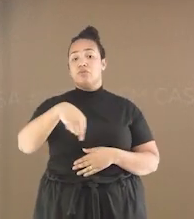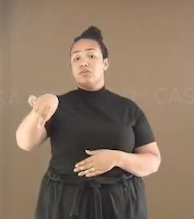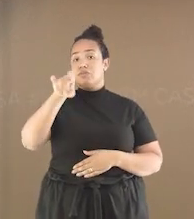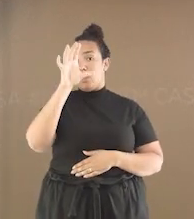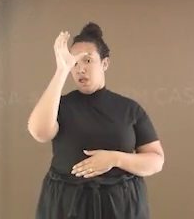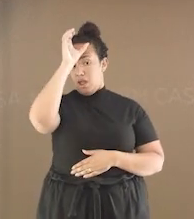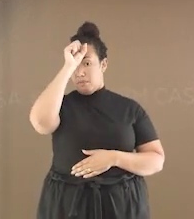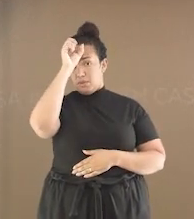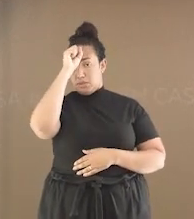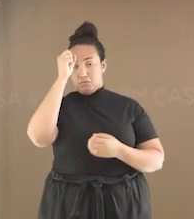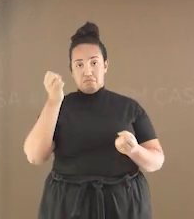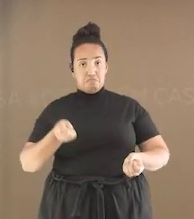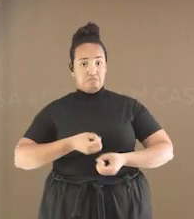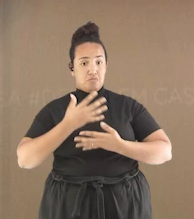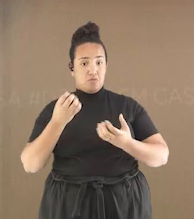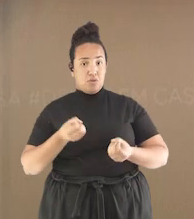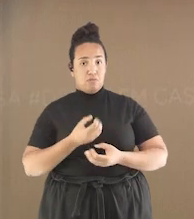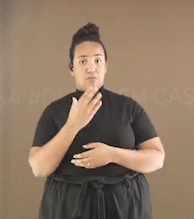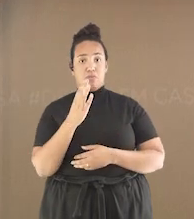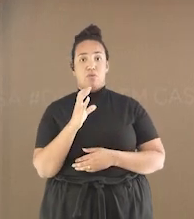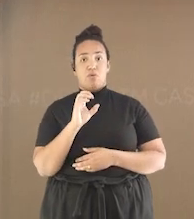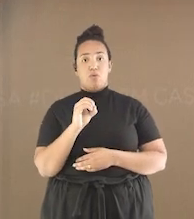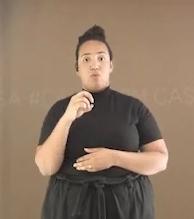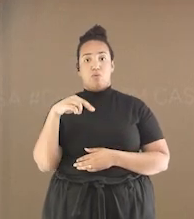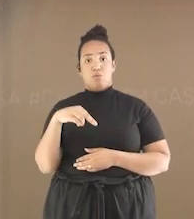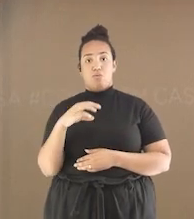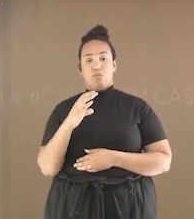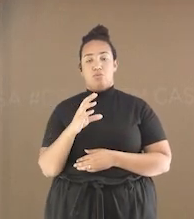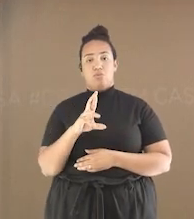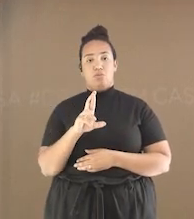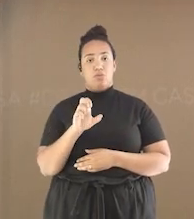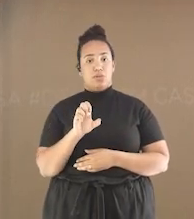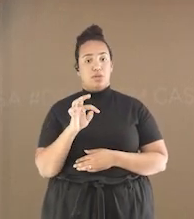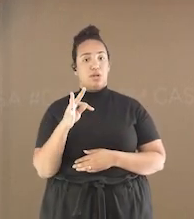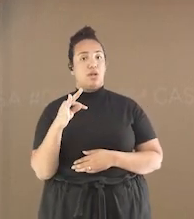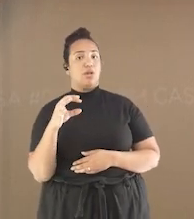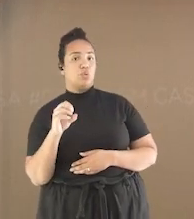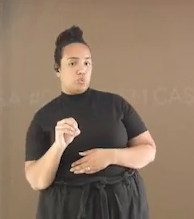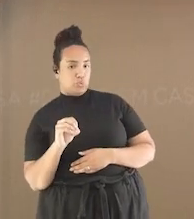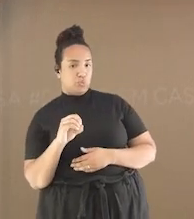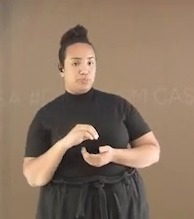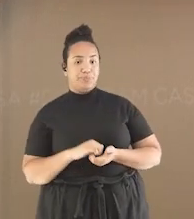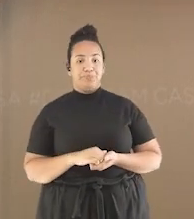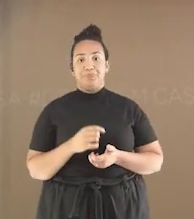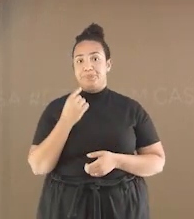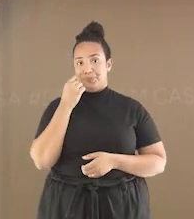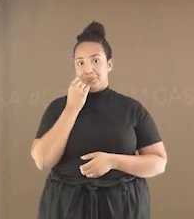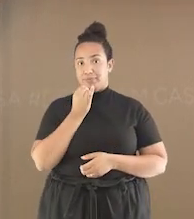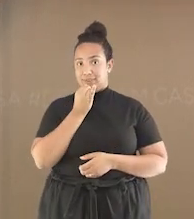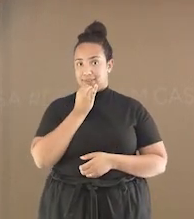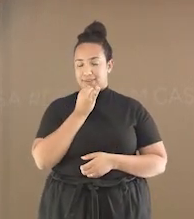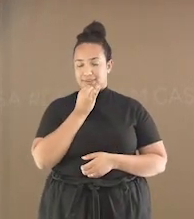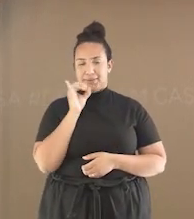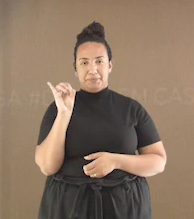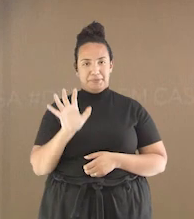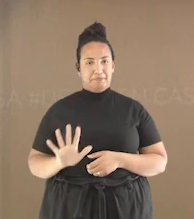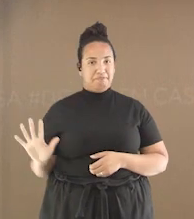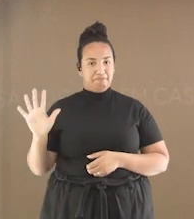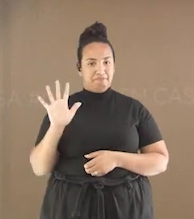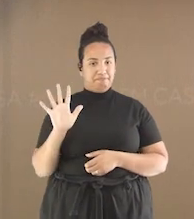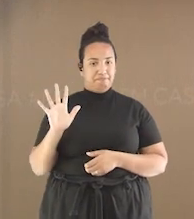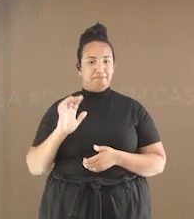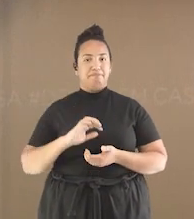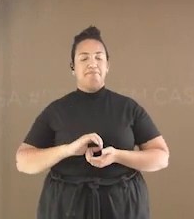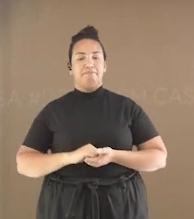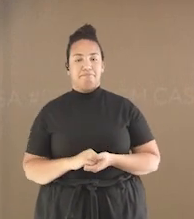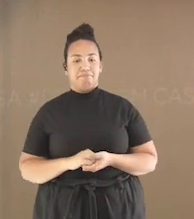aprender um pouco sobre o poema concreto, sobre o poema concreto. E aqui está um exemplo para você. Veja só